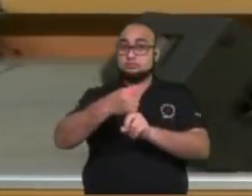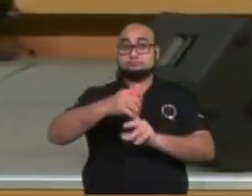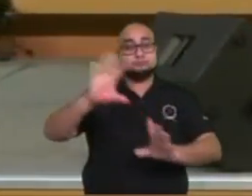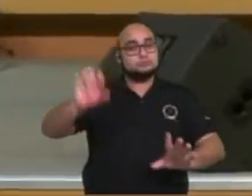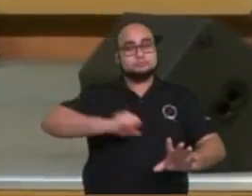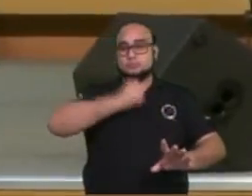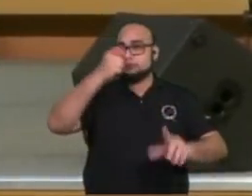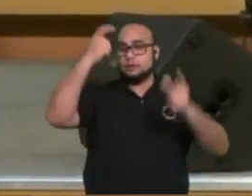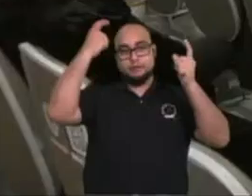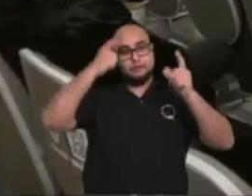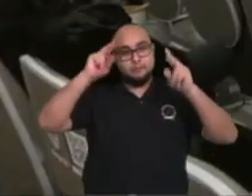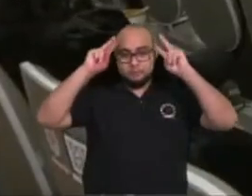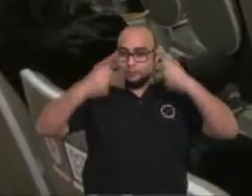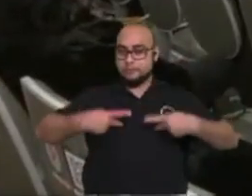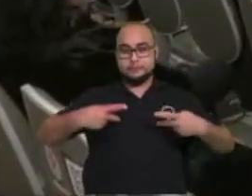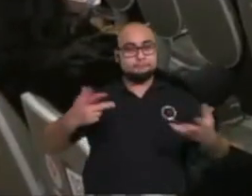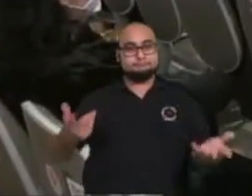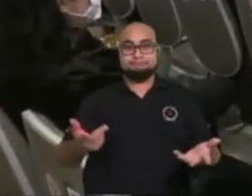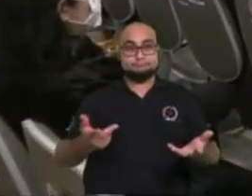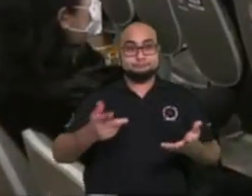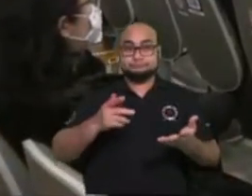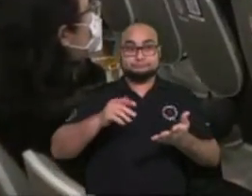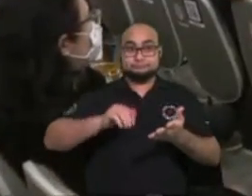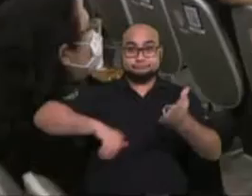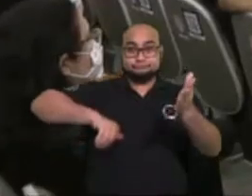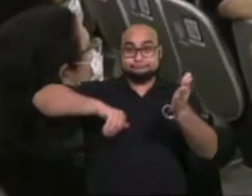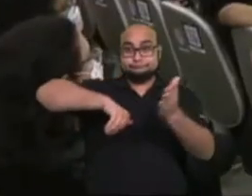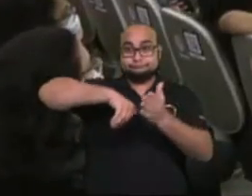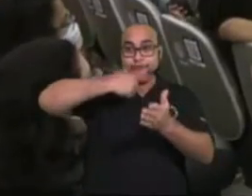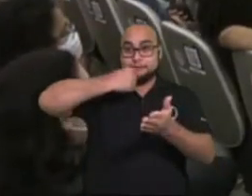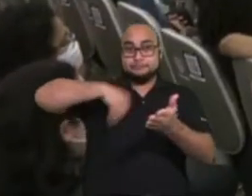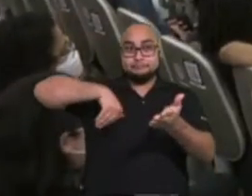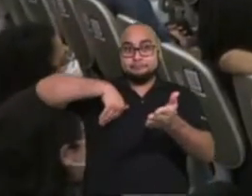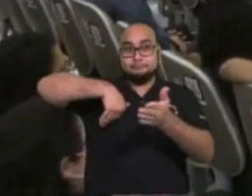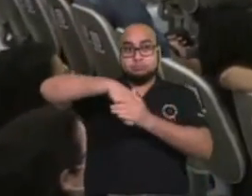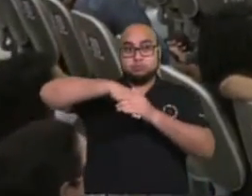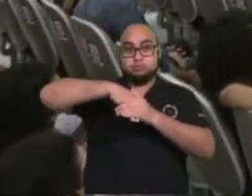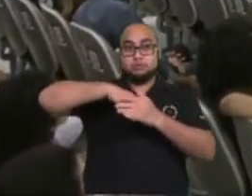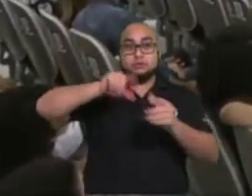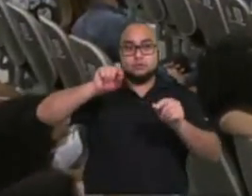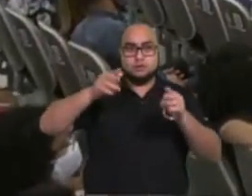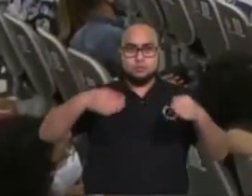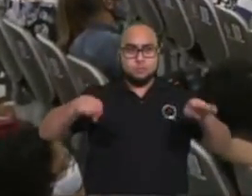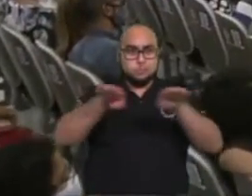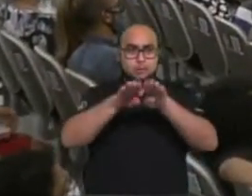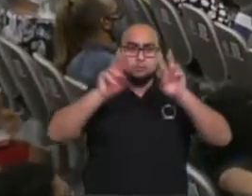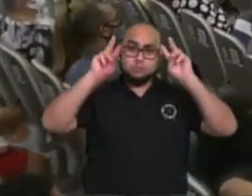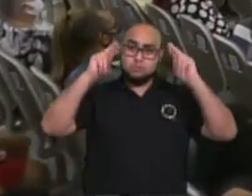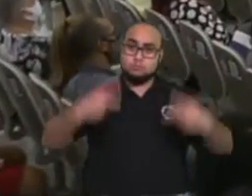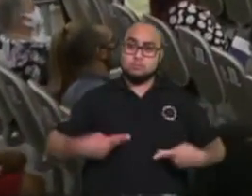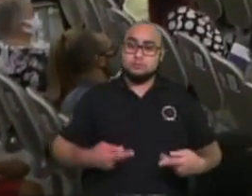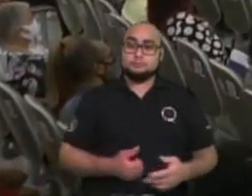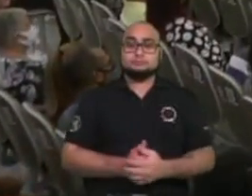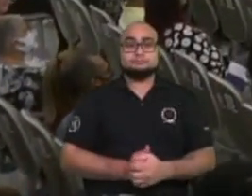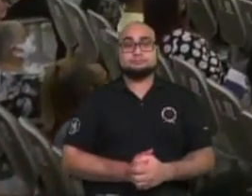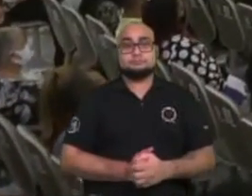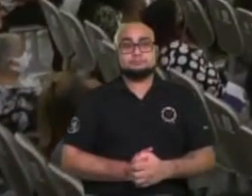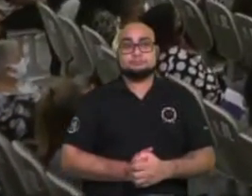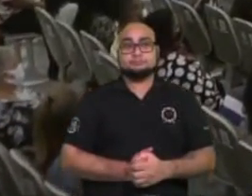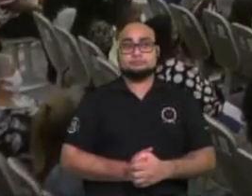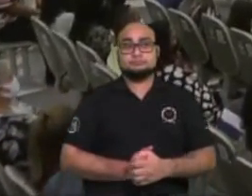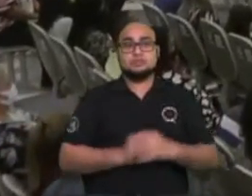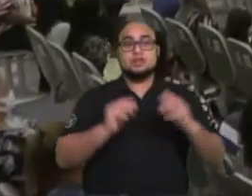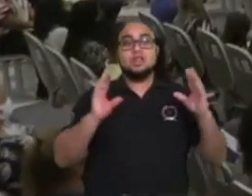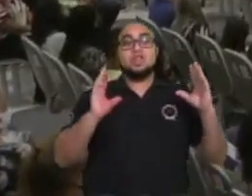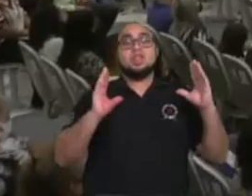humano que um dos motivos da queda de luz e ver foi querer ser aquilo que somos sobrei até as mais altas nuvens e serei